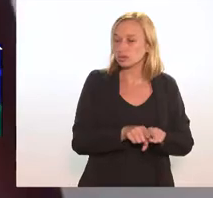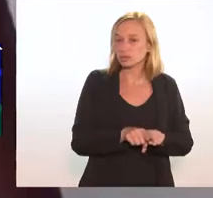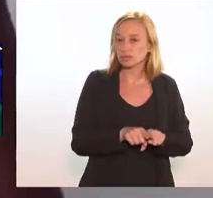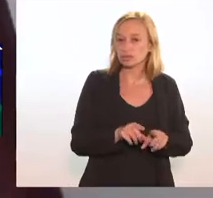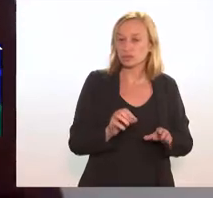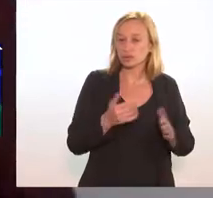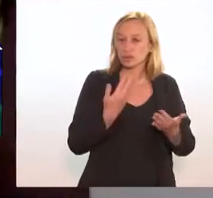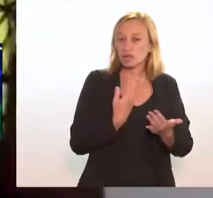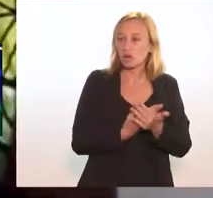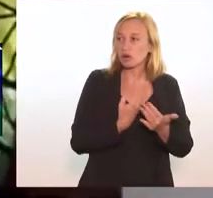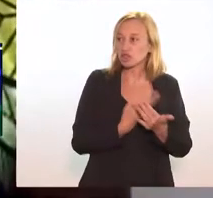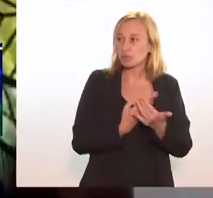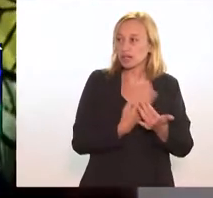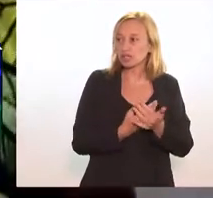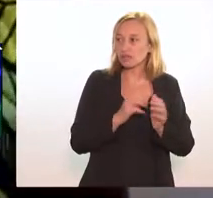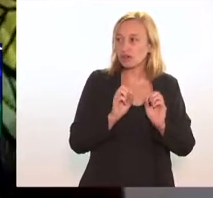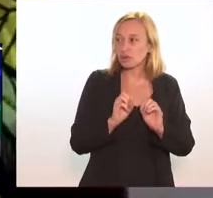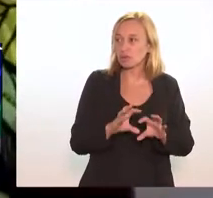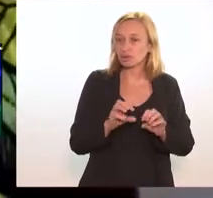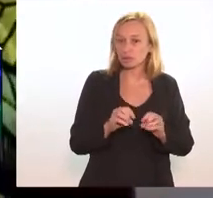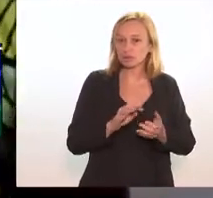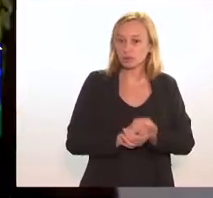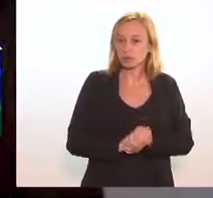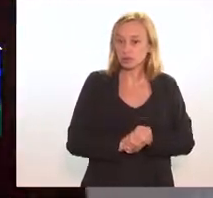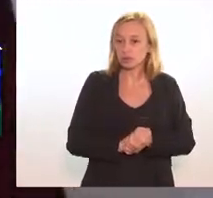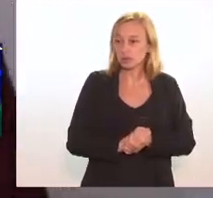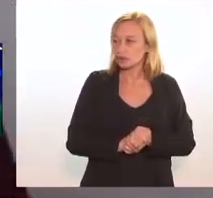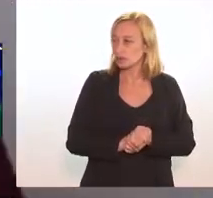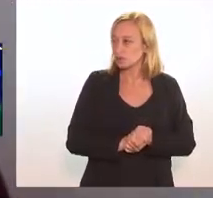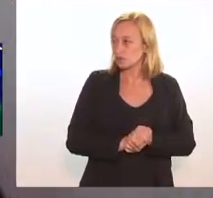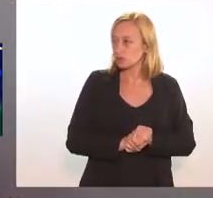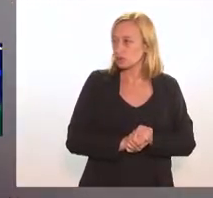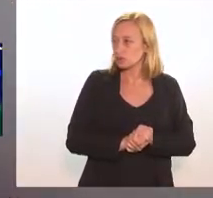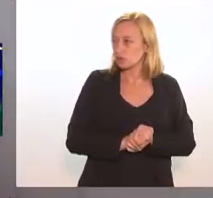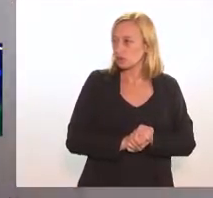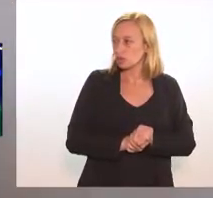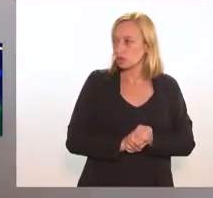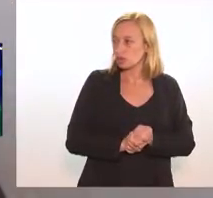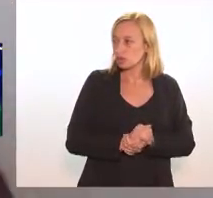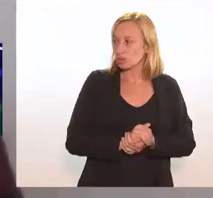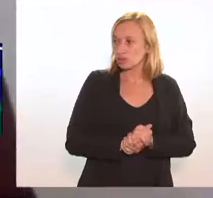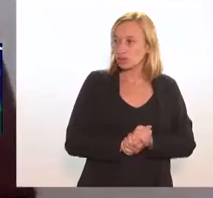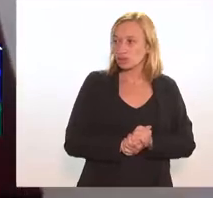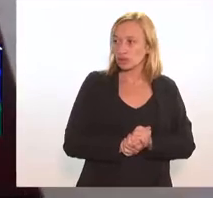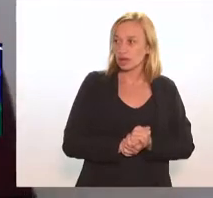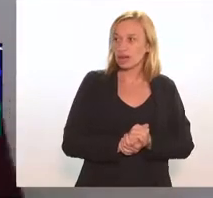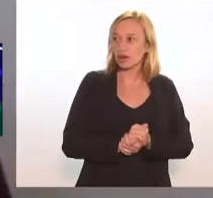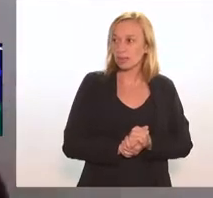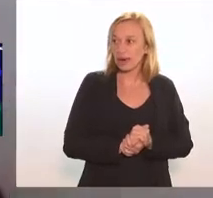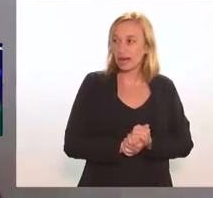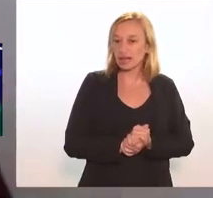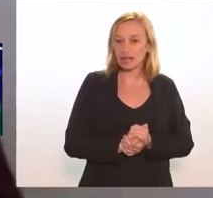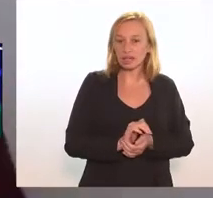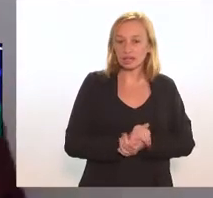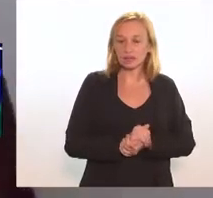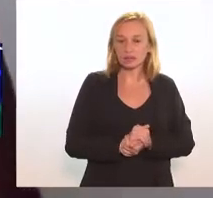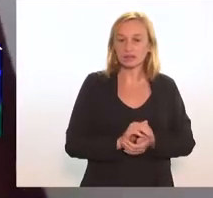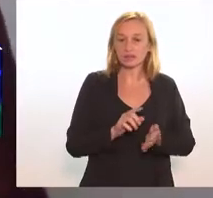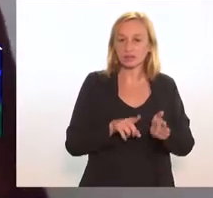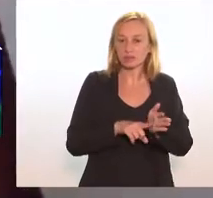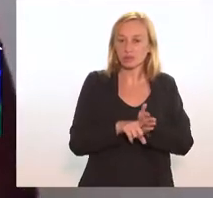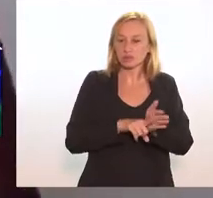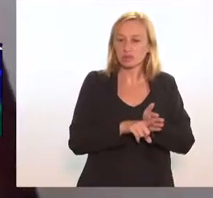de aula para o retorno presencial não está sendo cumprido. Nosso mandato abriu uma plataforma de